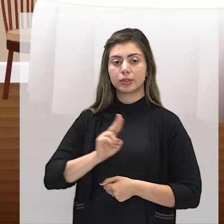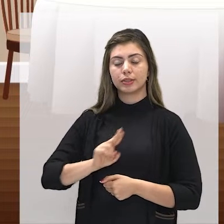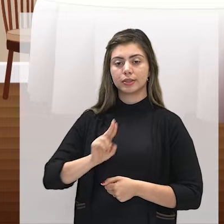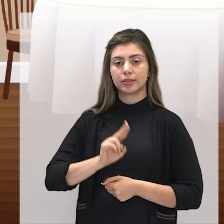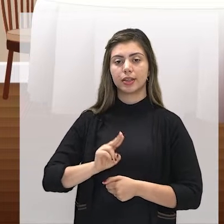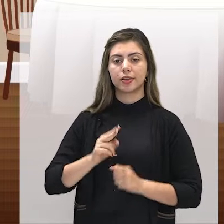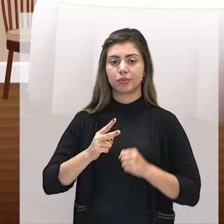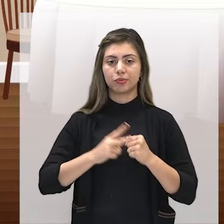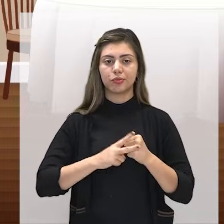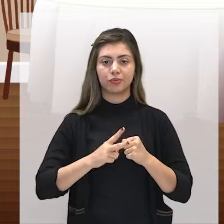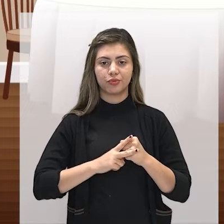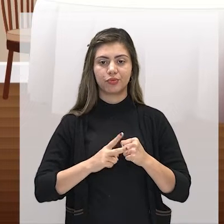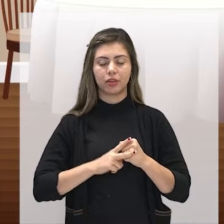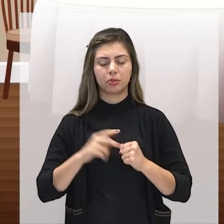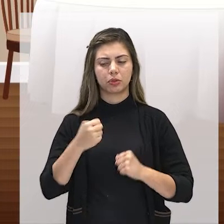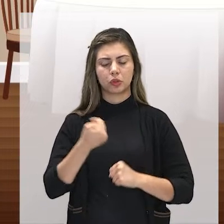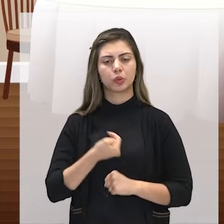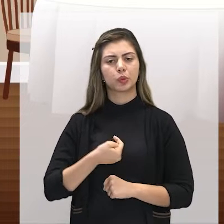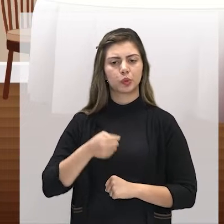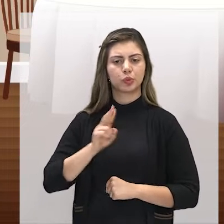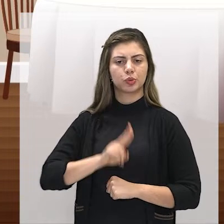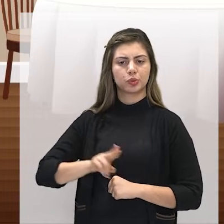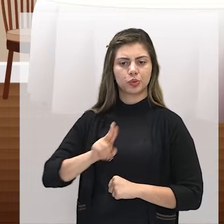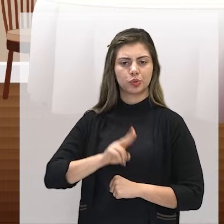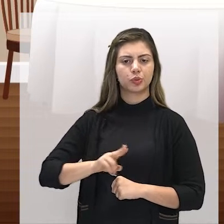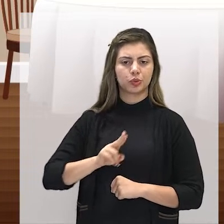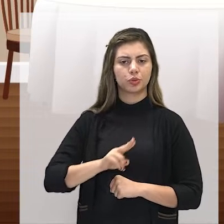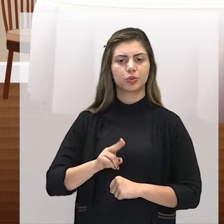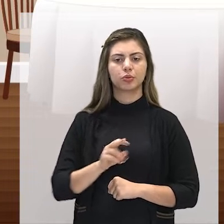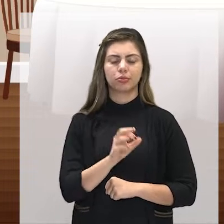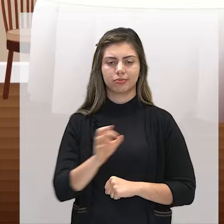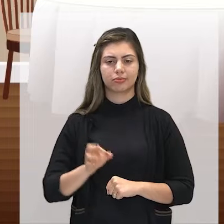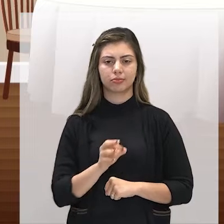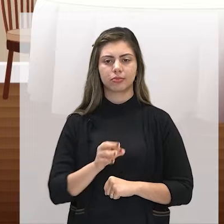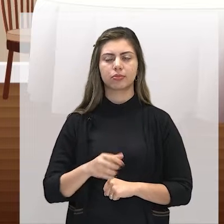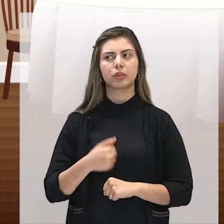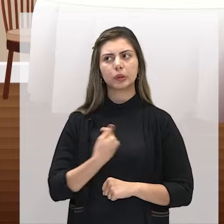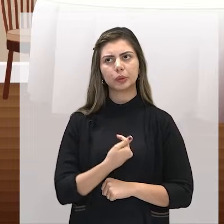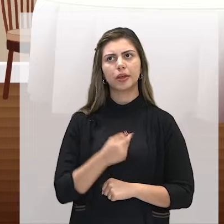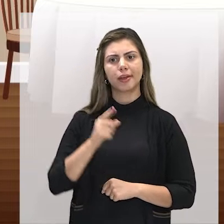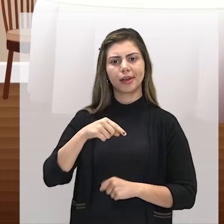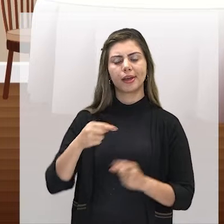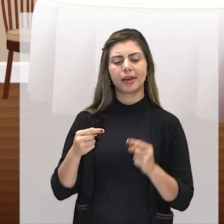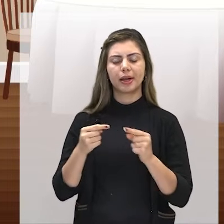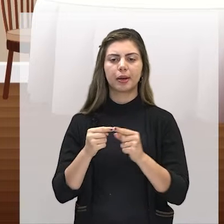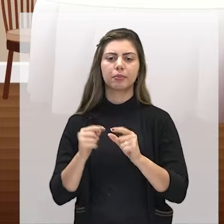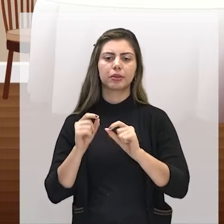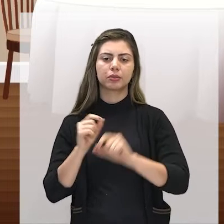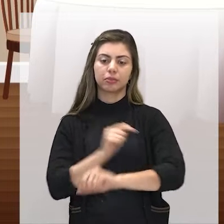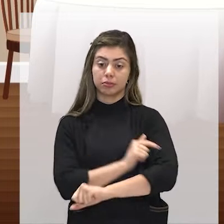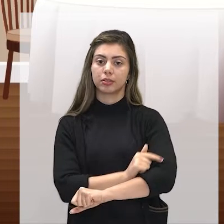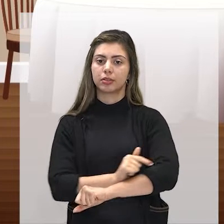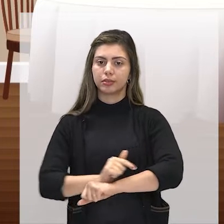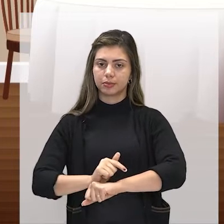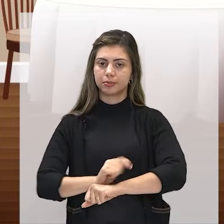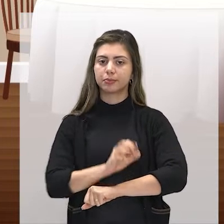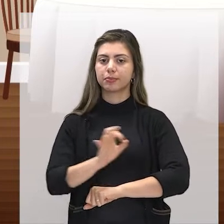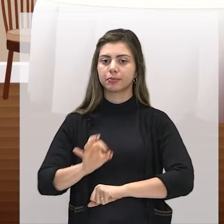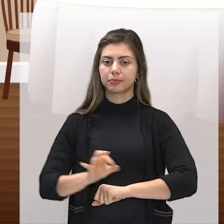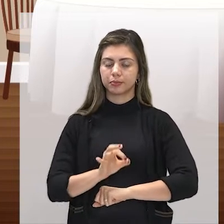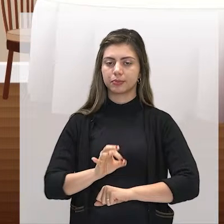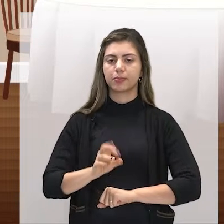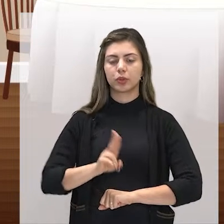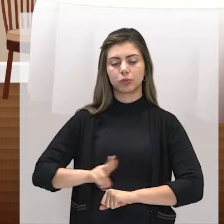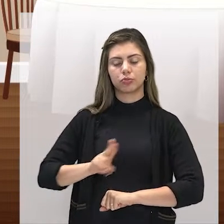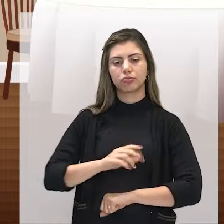que é um verbo que nós utilizamos muito para demonstrar uma certa sofisticação, uma forma mais respeitosa de